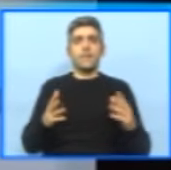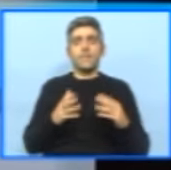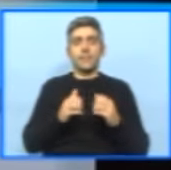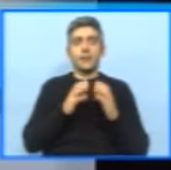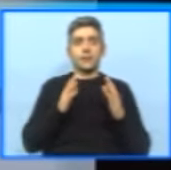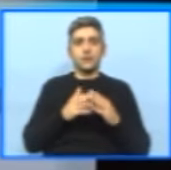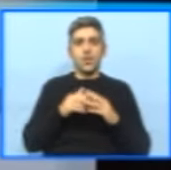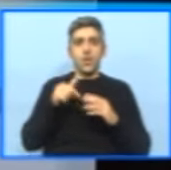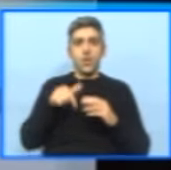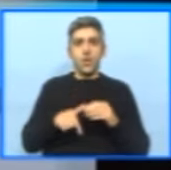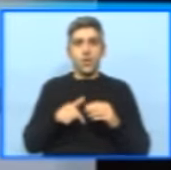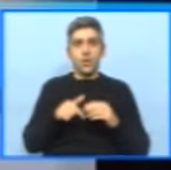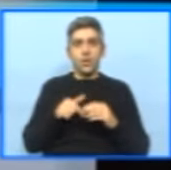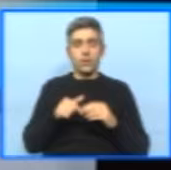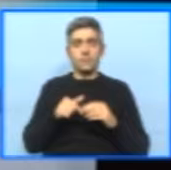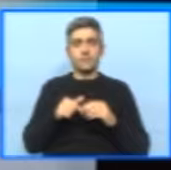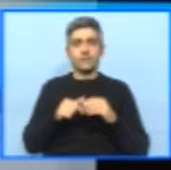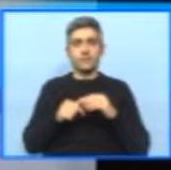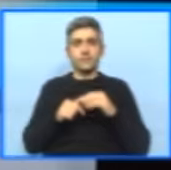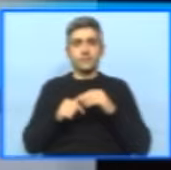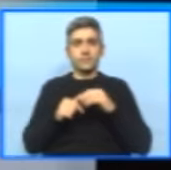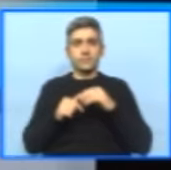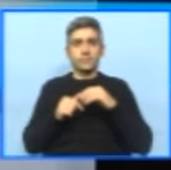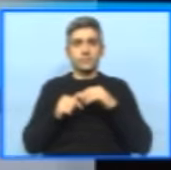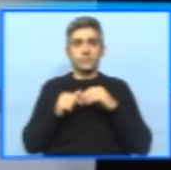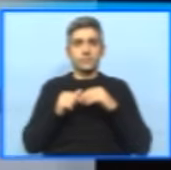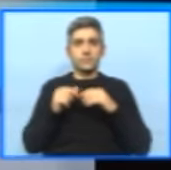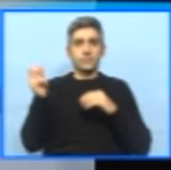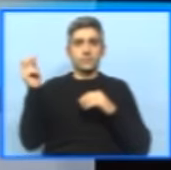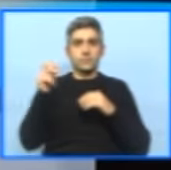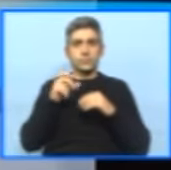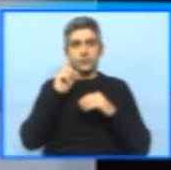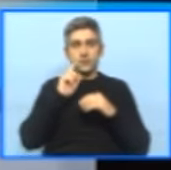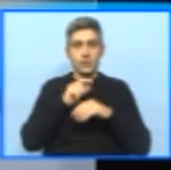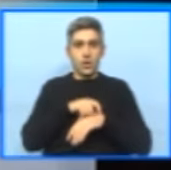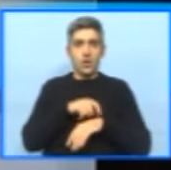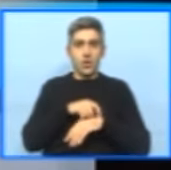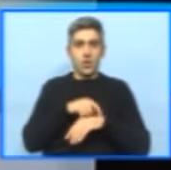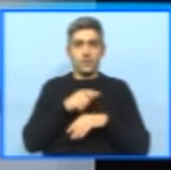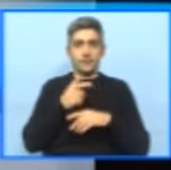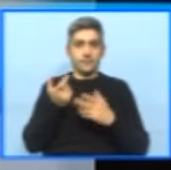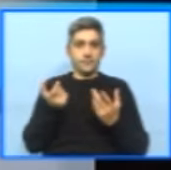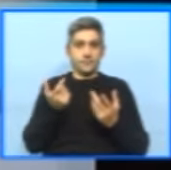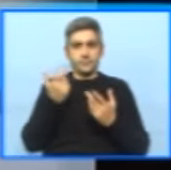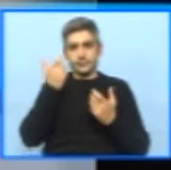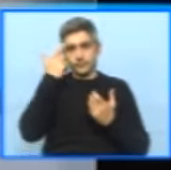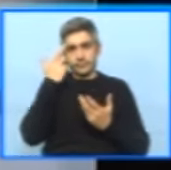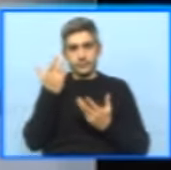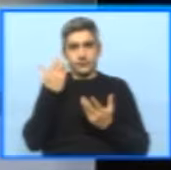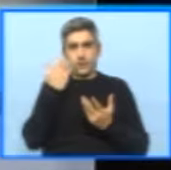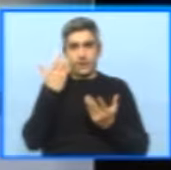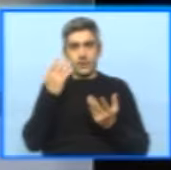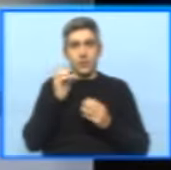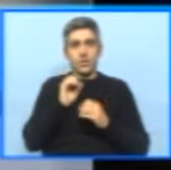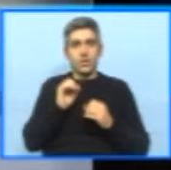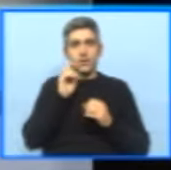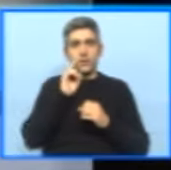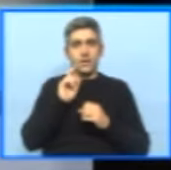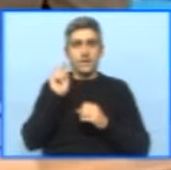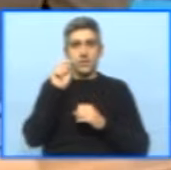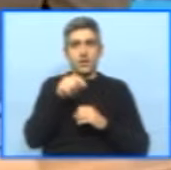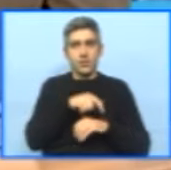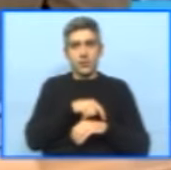entrada, é a chegada desta mulher a esta hora, que é surpreendente, não é? Nenhuma mulher ia a esta